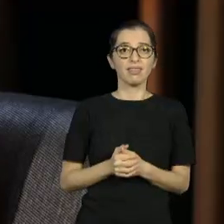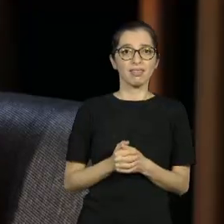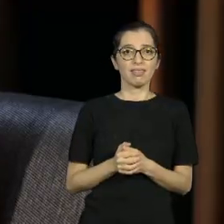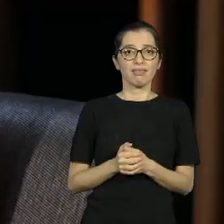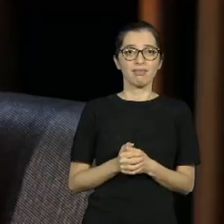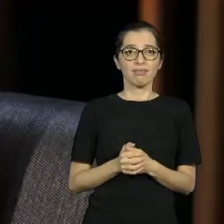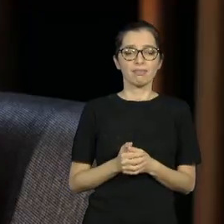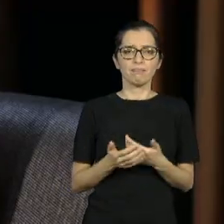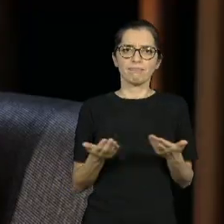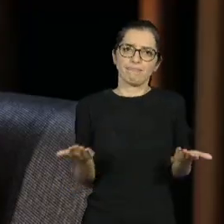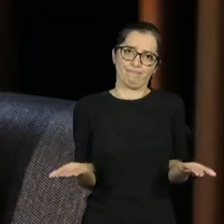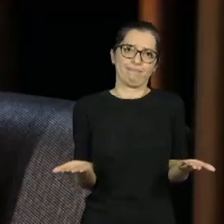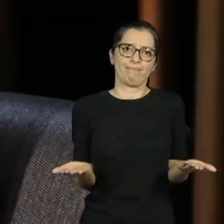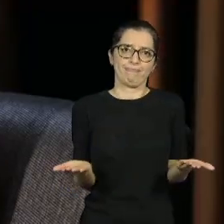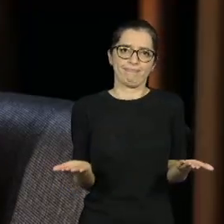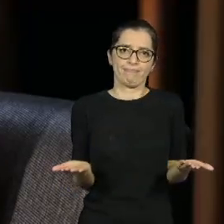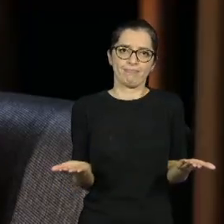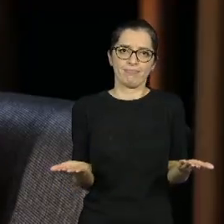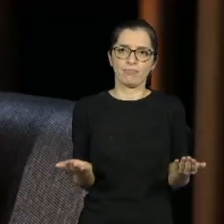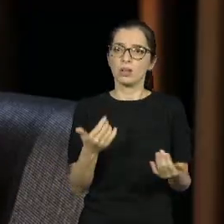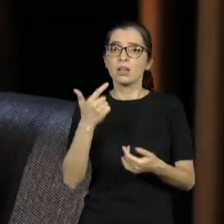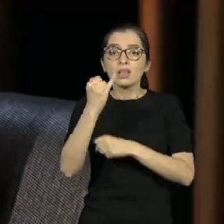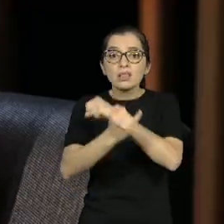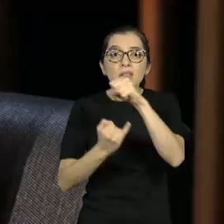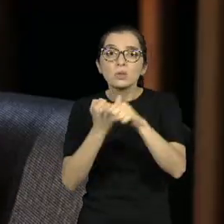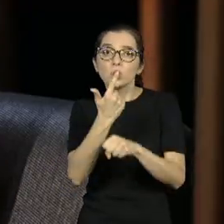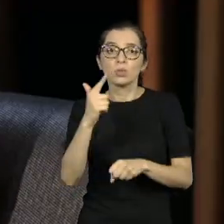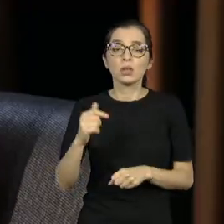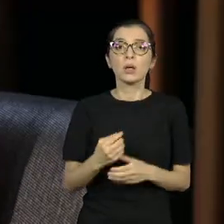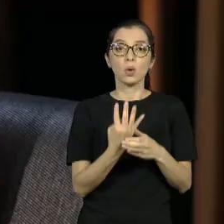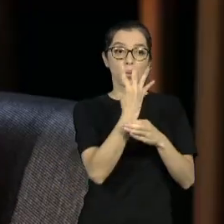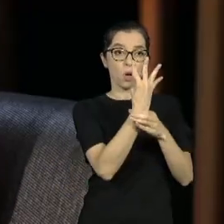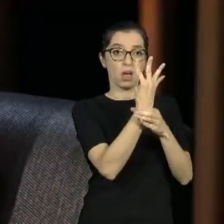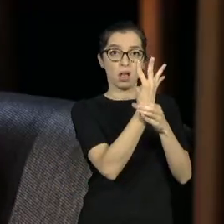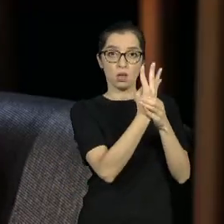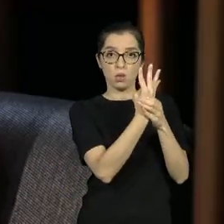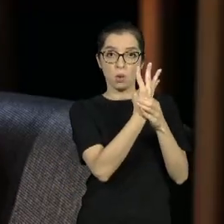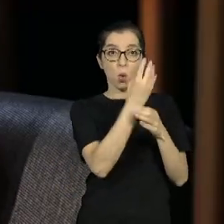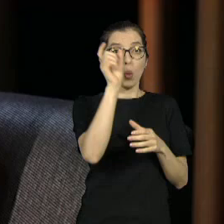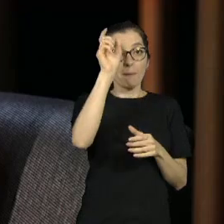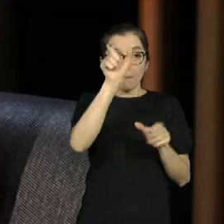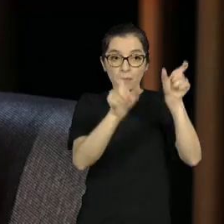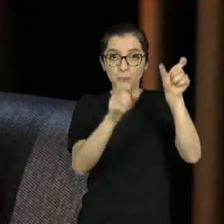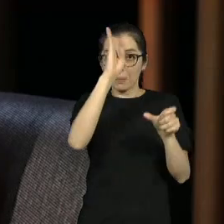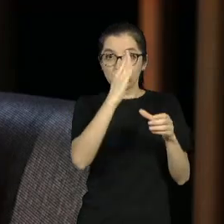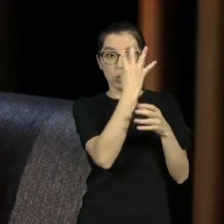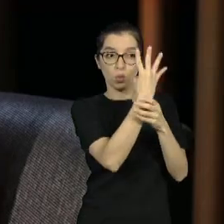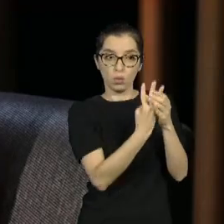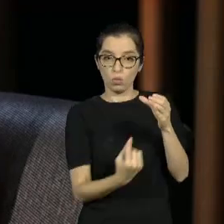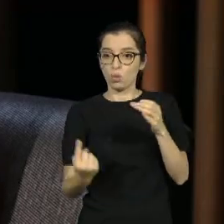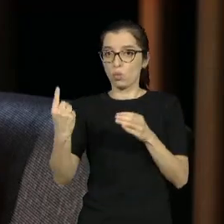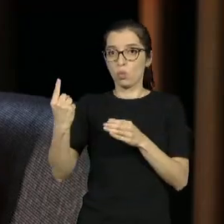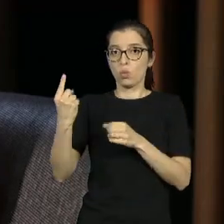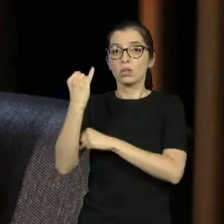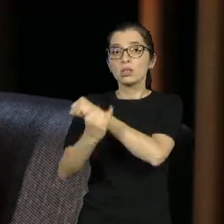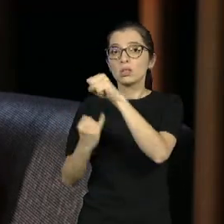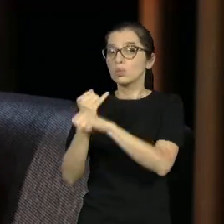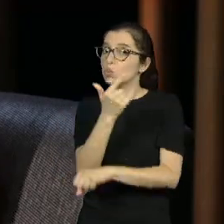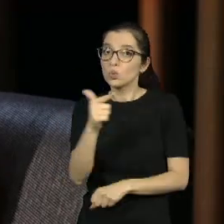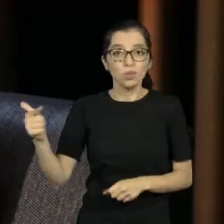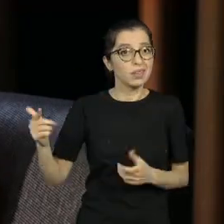muitas vezes tem menos uma acesso à internet nós sabemos que a cada 4 brasileiros não têm acesso